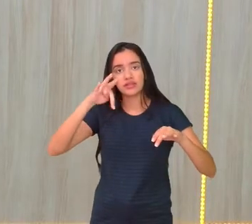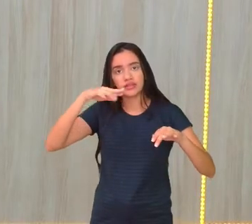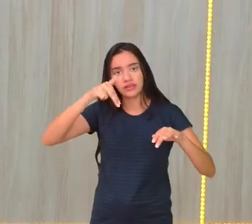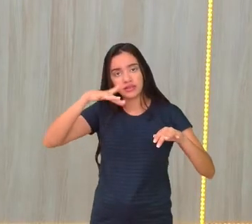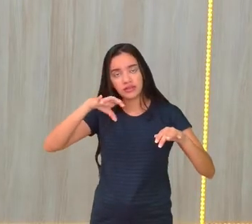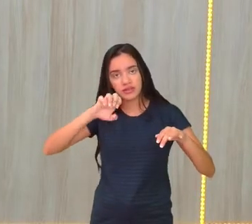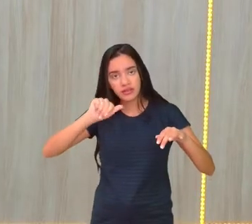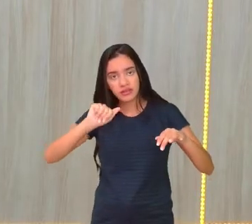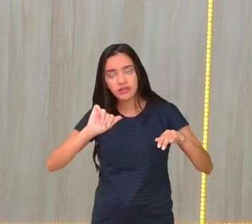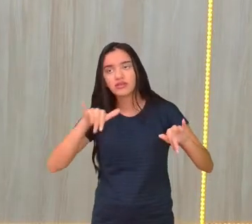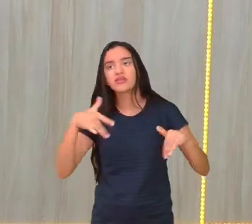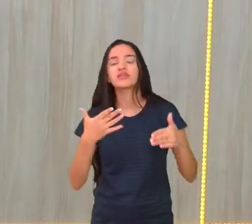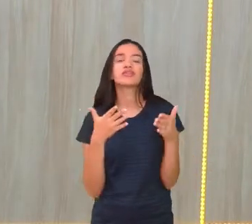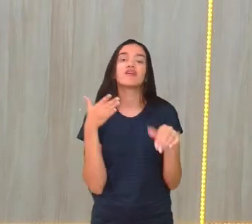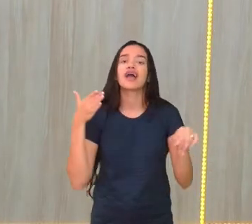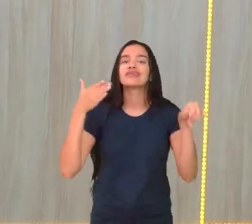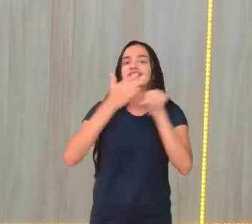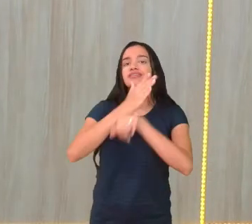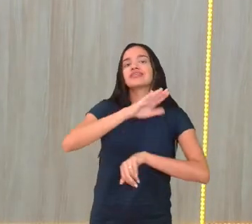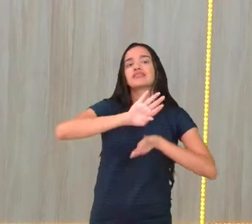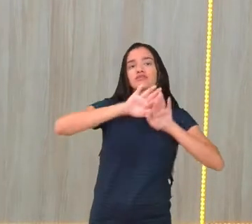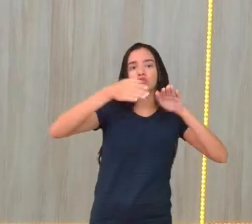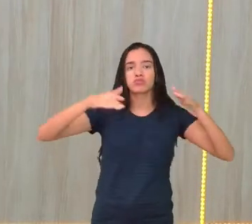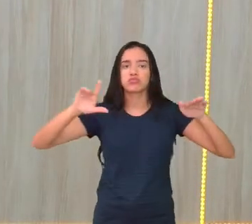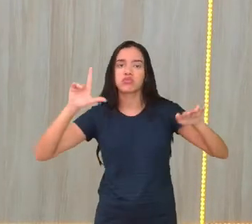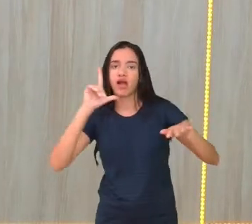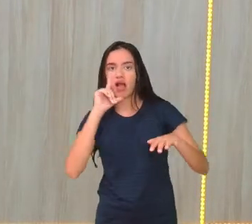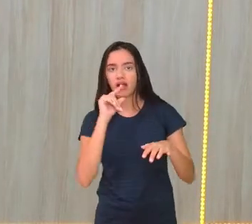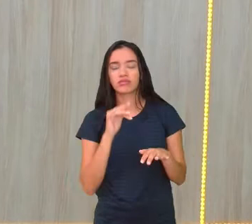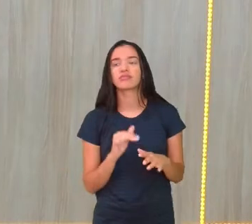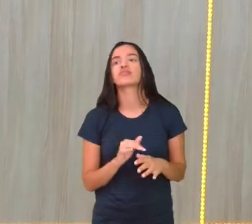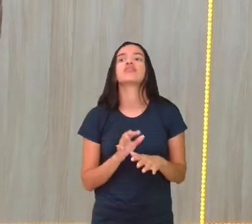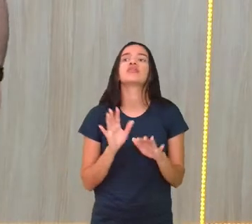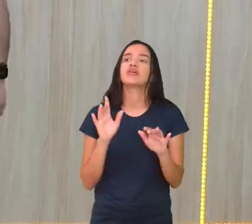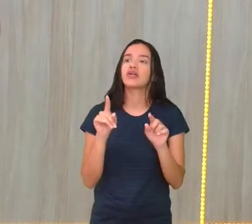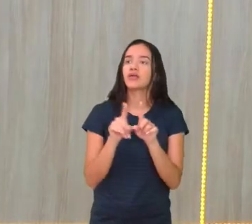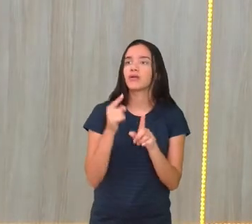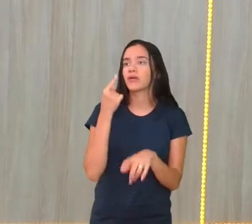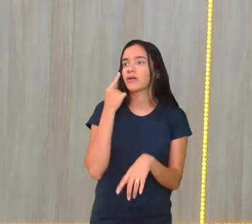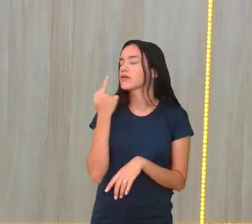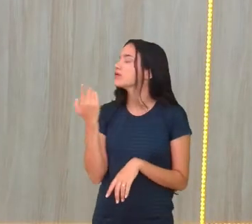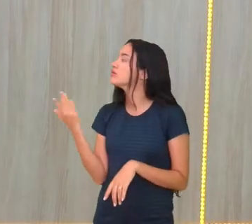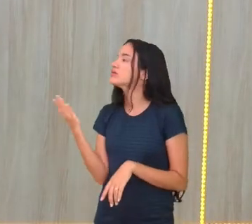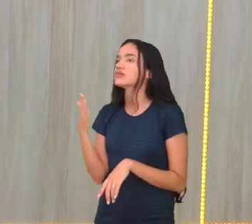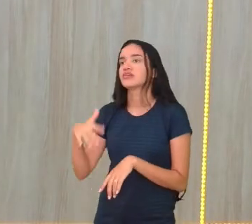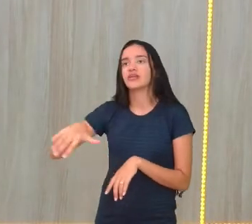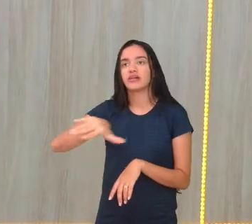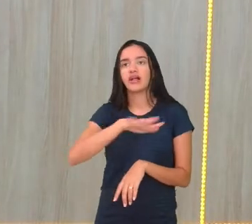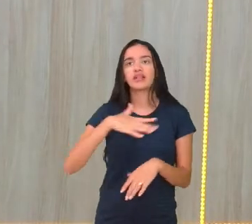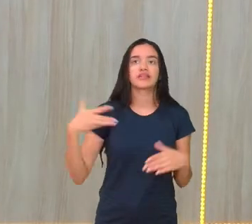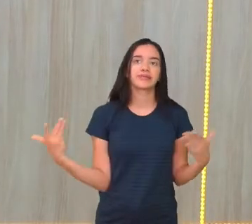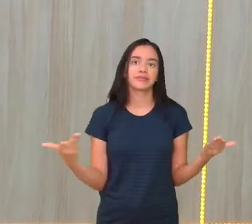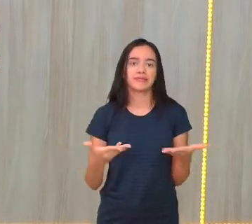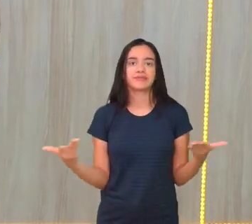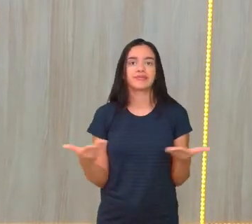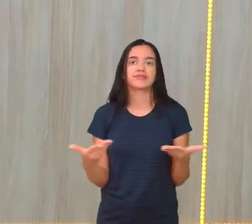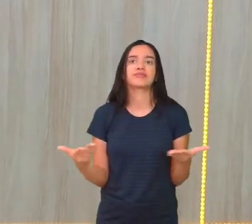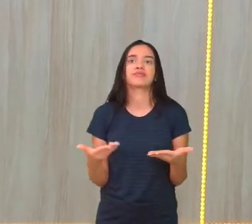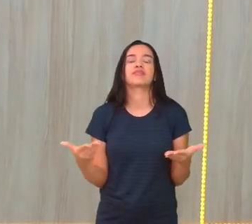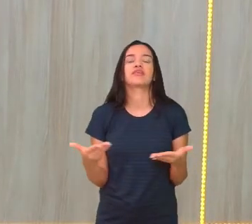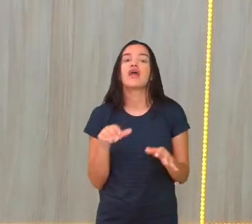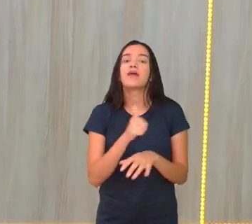estavam na porta de acesso para o Mar Mediterrâneo. Aqui, ó, a região de Ceuta na atualidade, né?